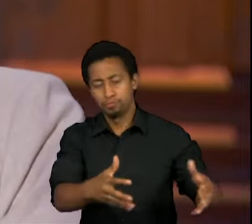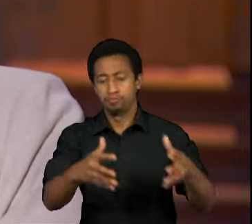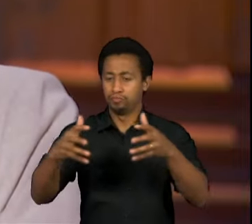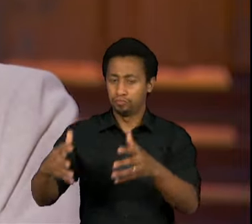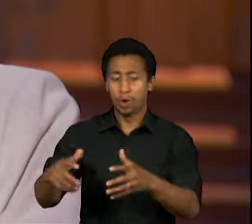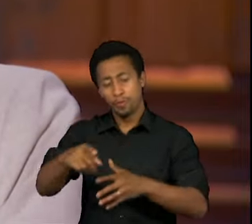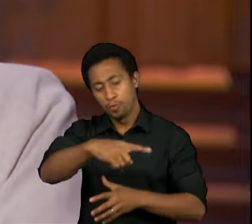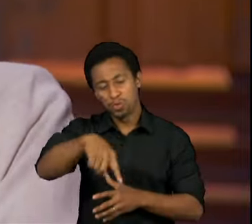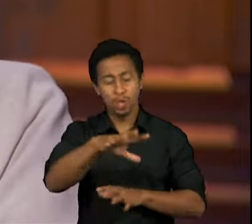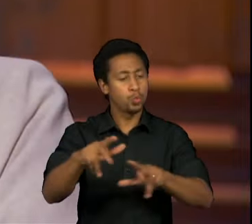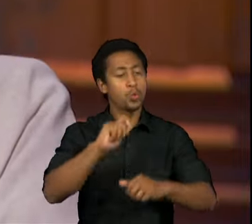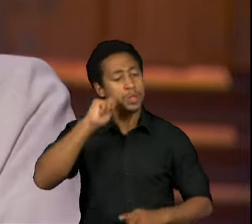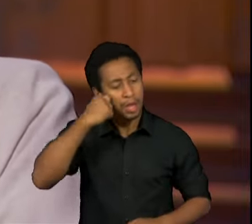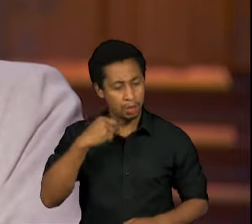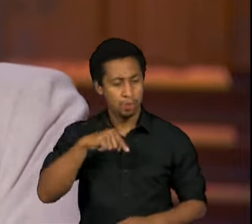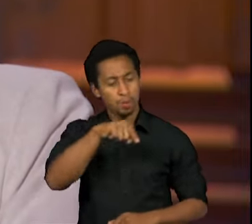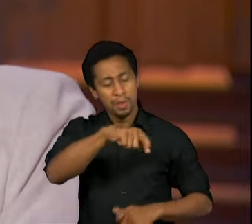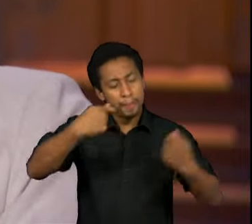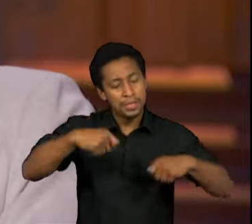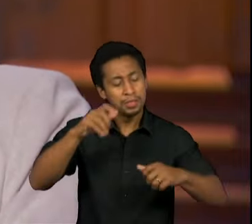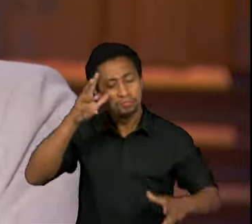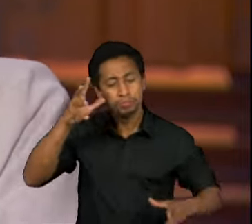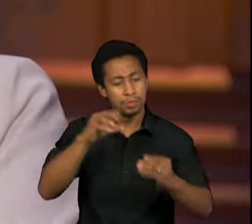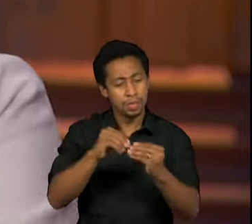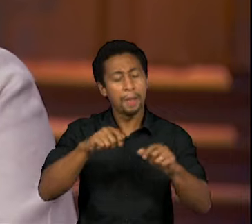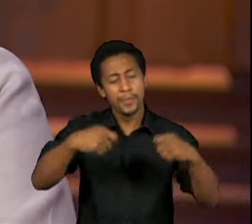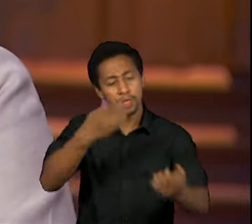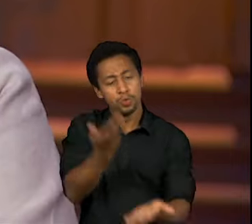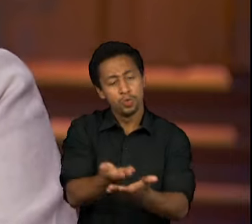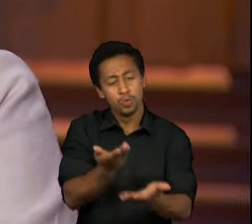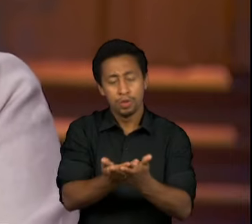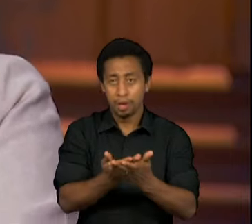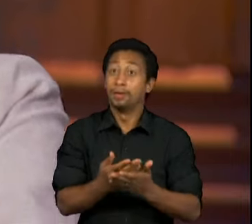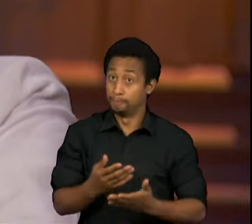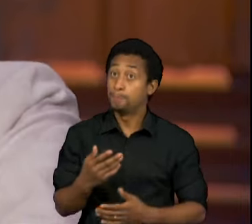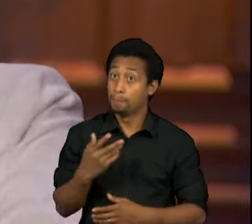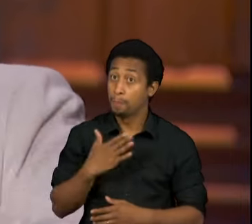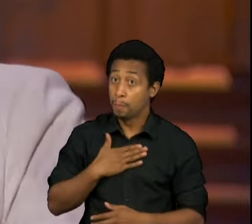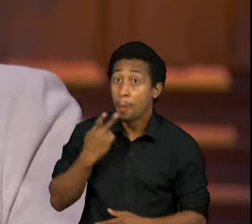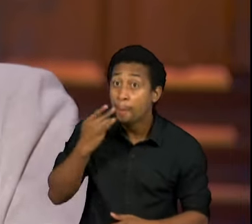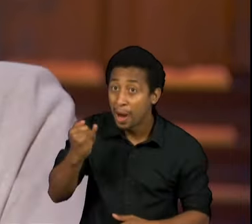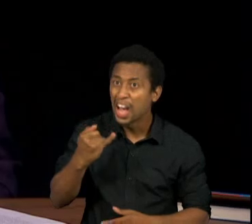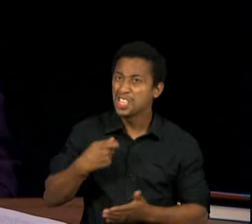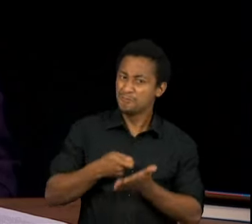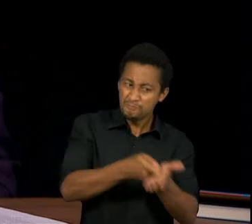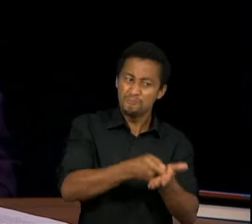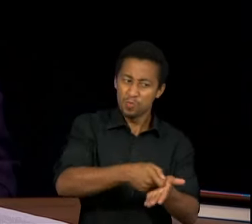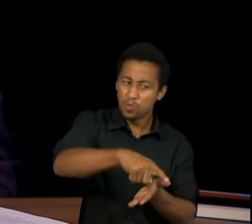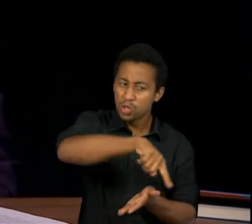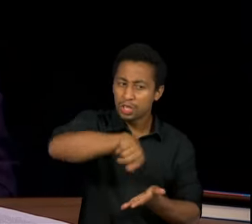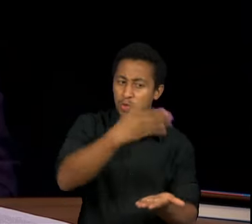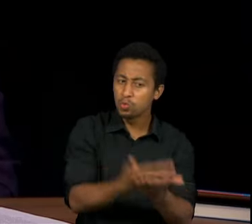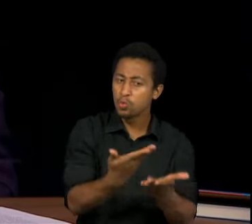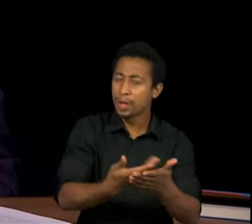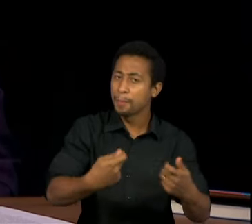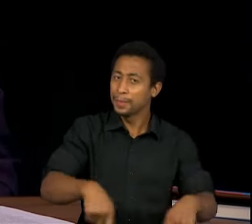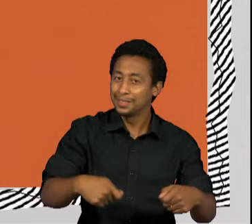sabe o que significa isso eu preciso estudar e ele pegava muito no nosso pé para a gente estudar mas assim muito vamos falar dele o